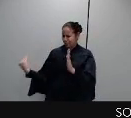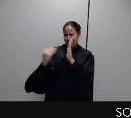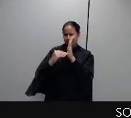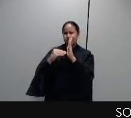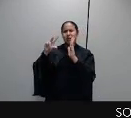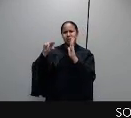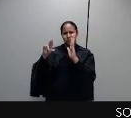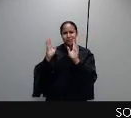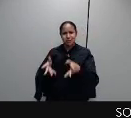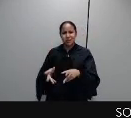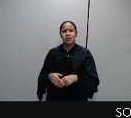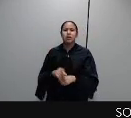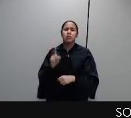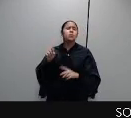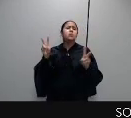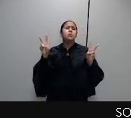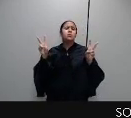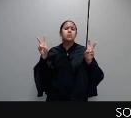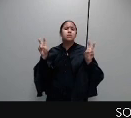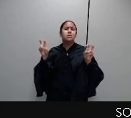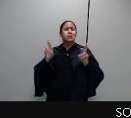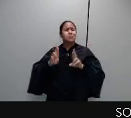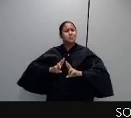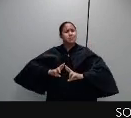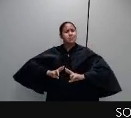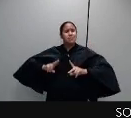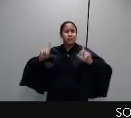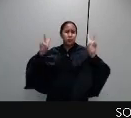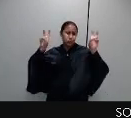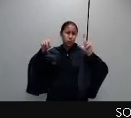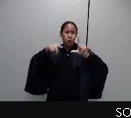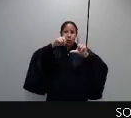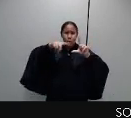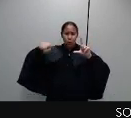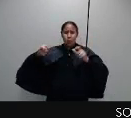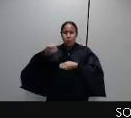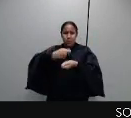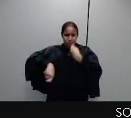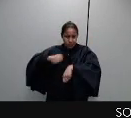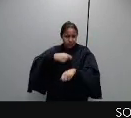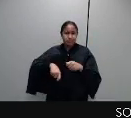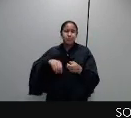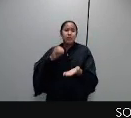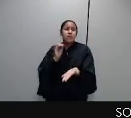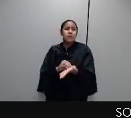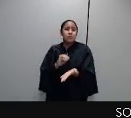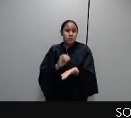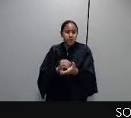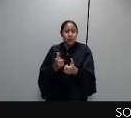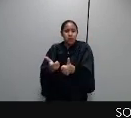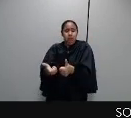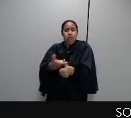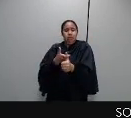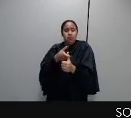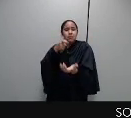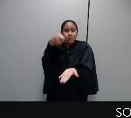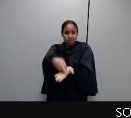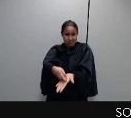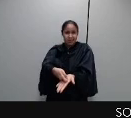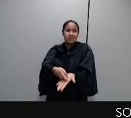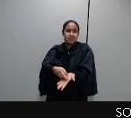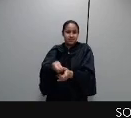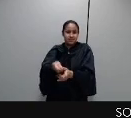de natureza tributária na execução de dívida não fiscal é agravante une pelo Ibama